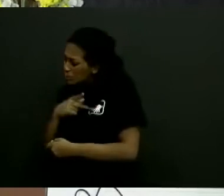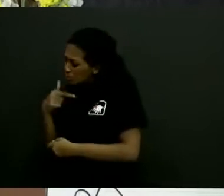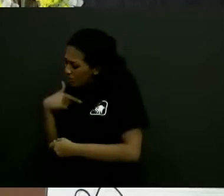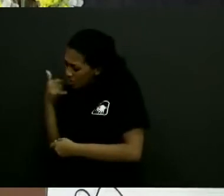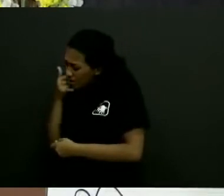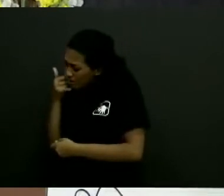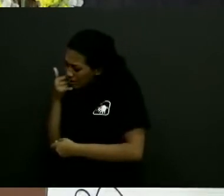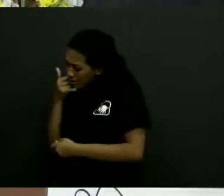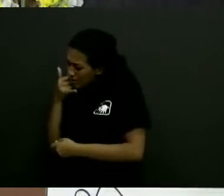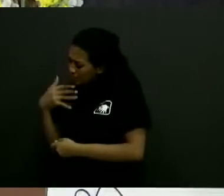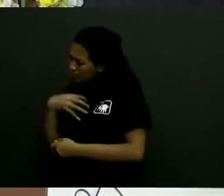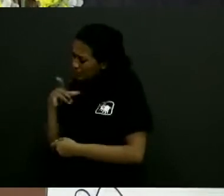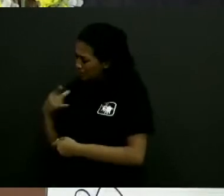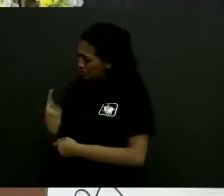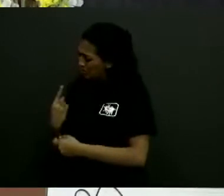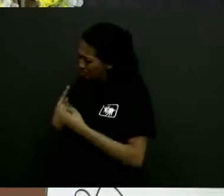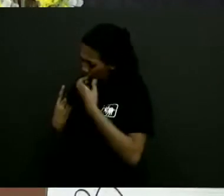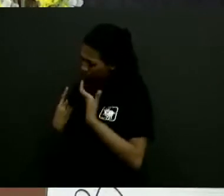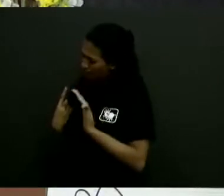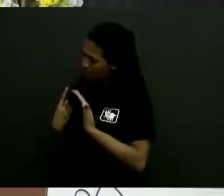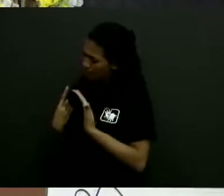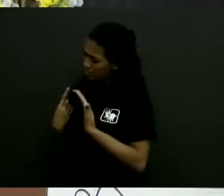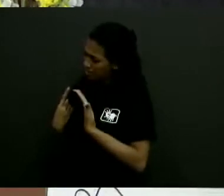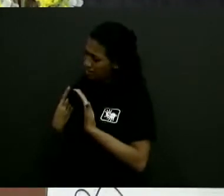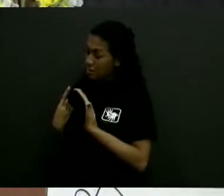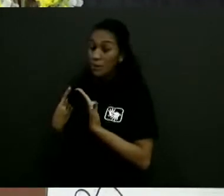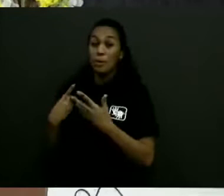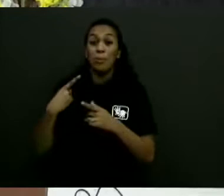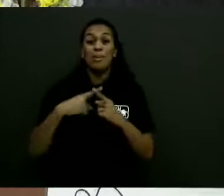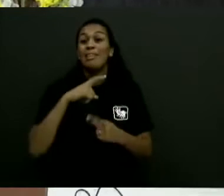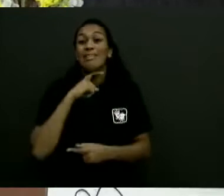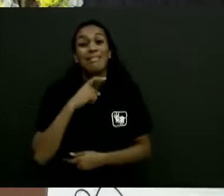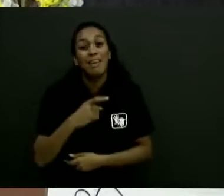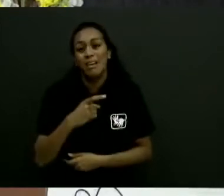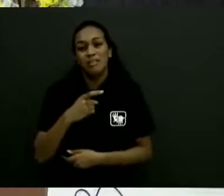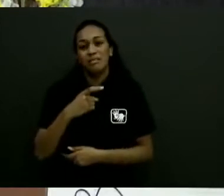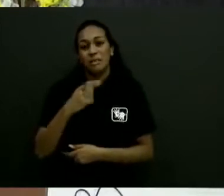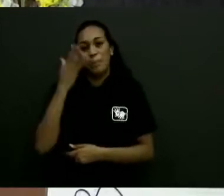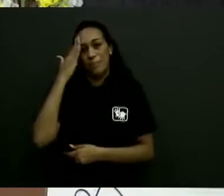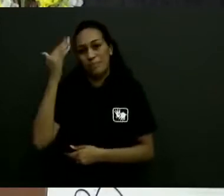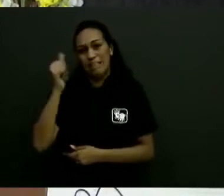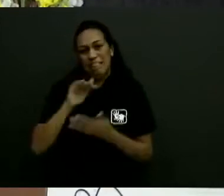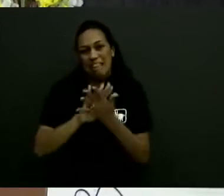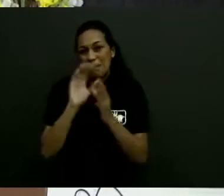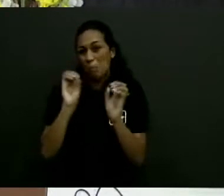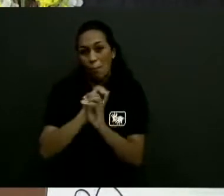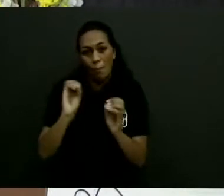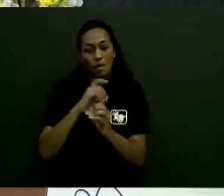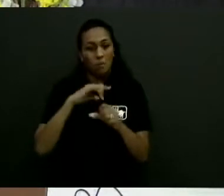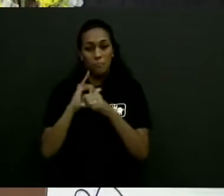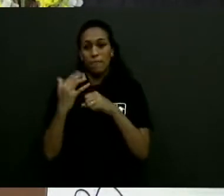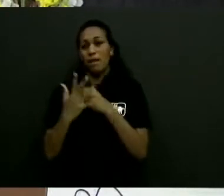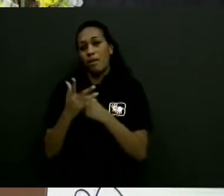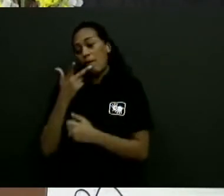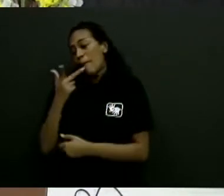ligando, meu amigo, porque eu senti de ligar para você, você está bem? Até então ninguém sabia do meu caso, eu não tinha comentado com ninguém. E eu falei: